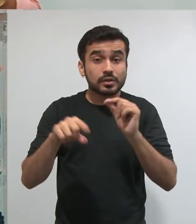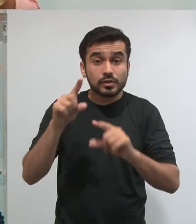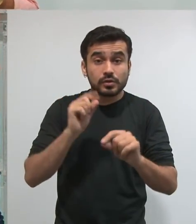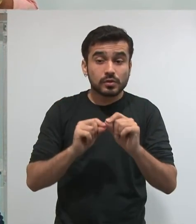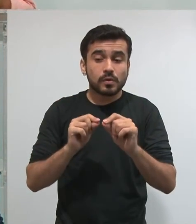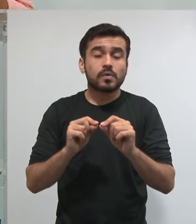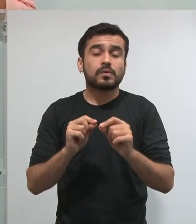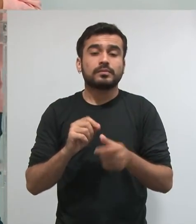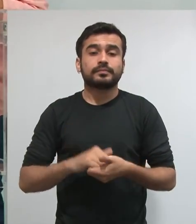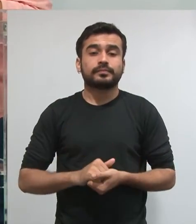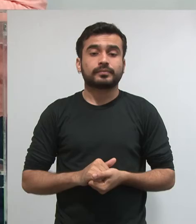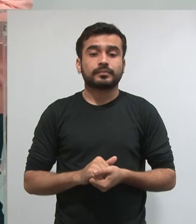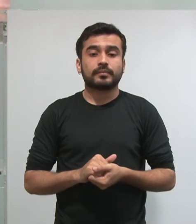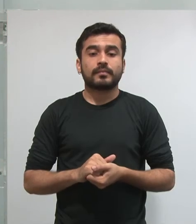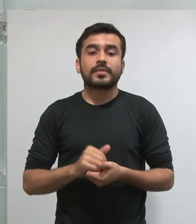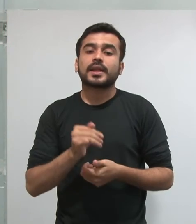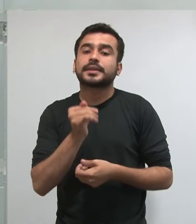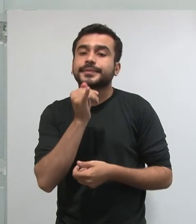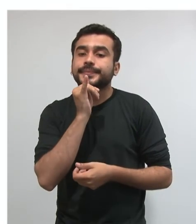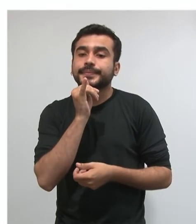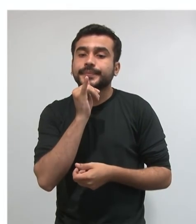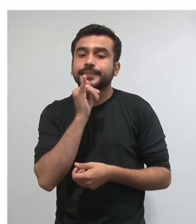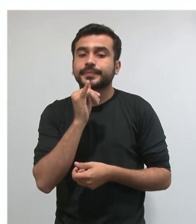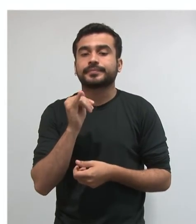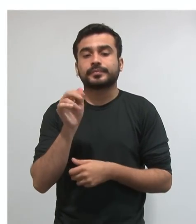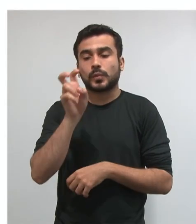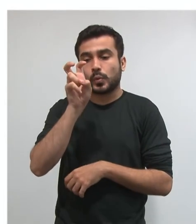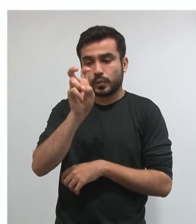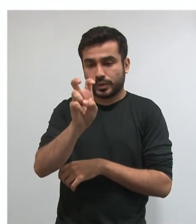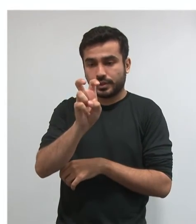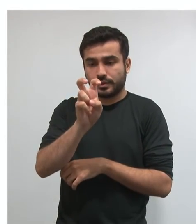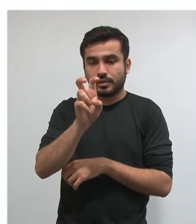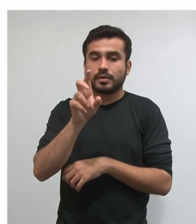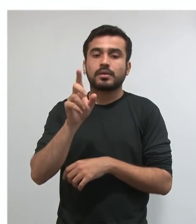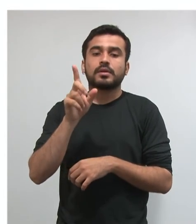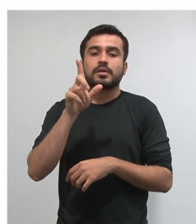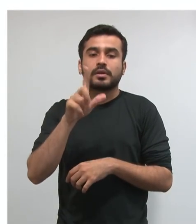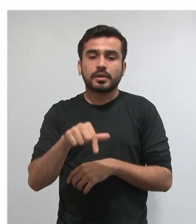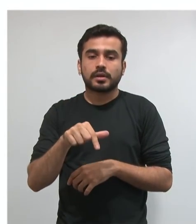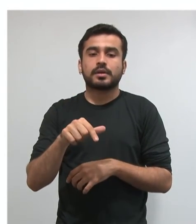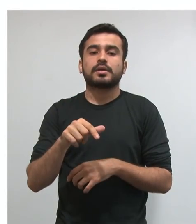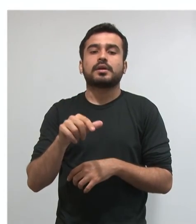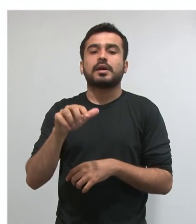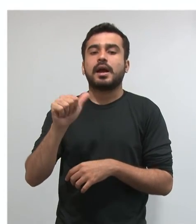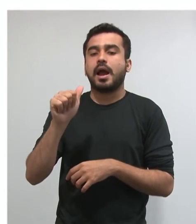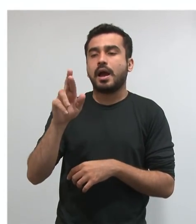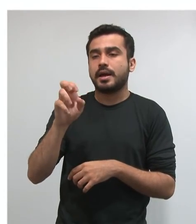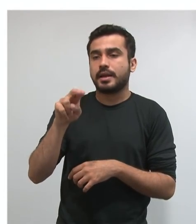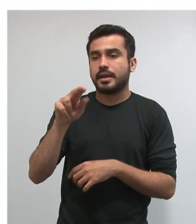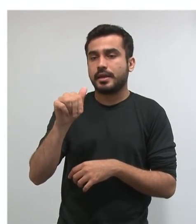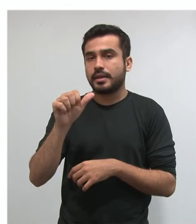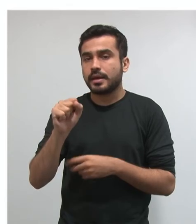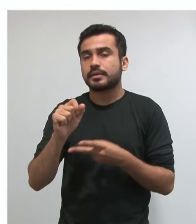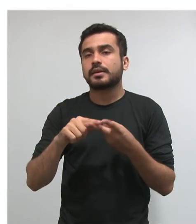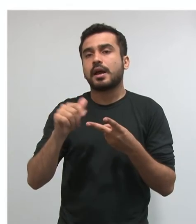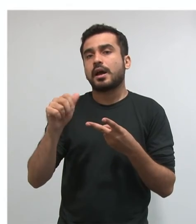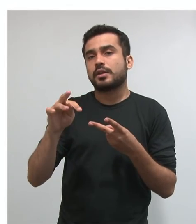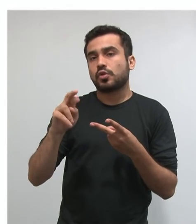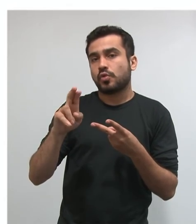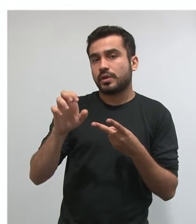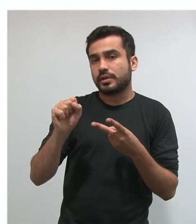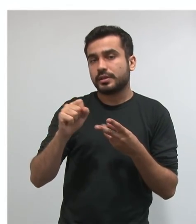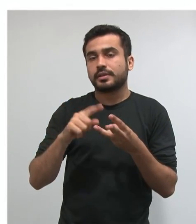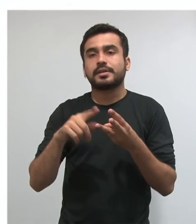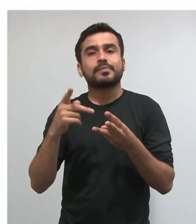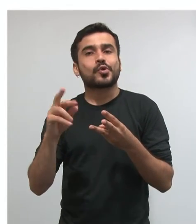nos momentos anteriores. A exemplo, então, o módulo 5, né, que trata de arenas, atores e processos decisórios. Então, vai olhar